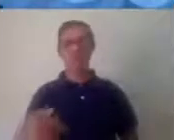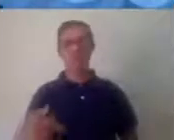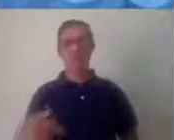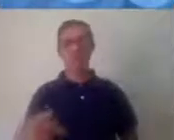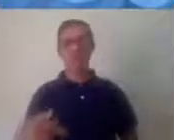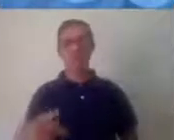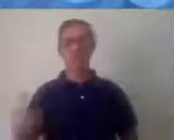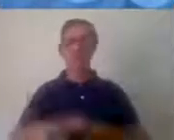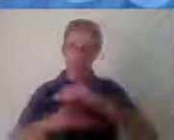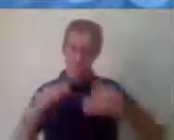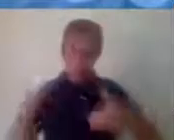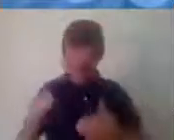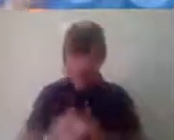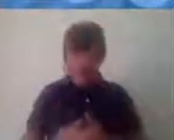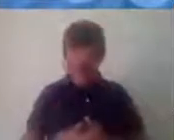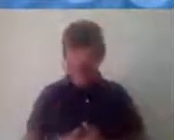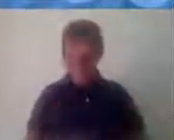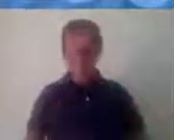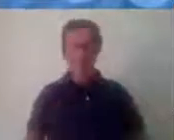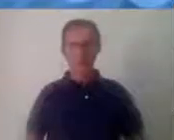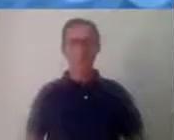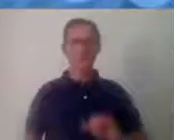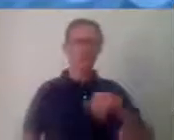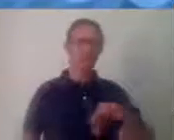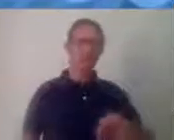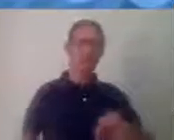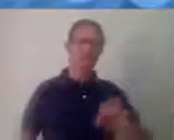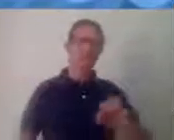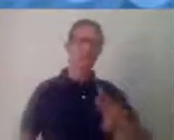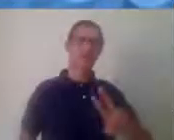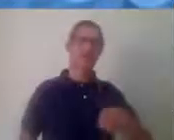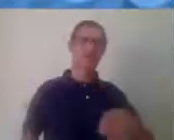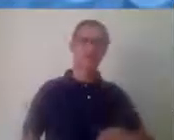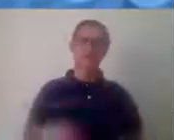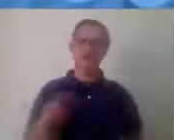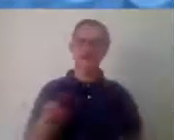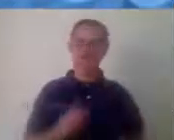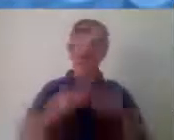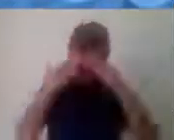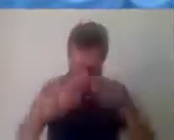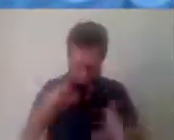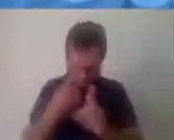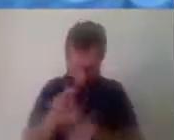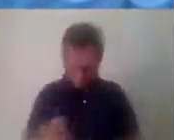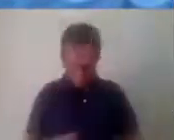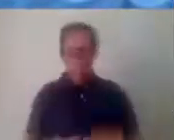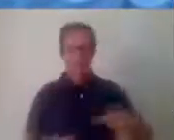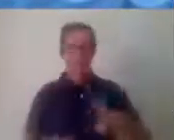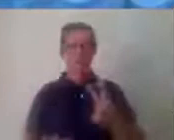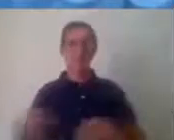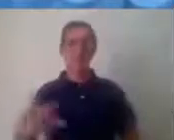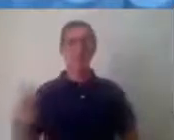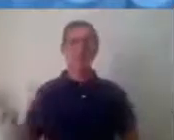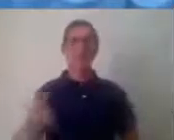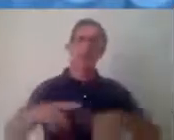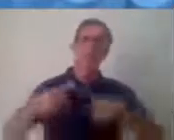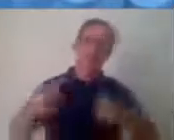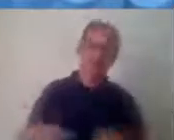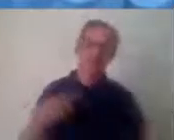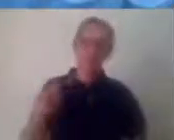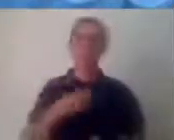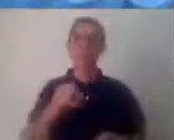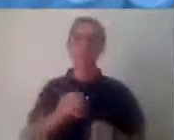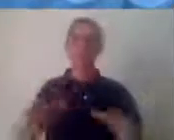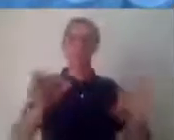mínimo absoluto é em todo o intervalo. O nosso foco é encontrar o mínimo local e o máximo local. E aí vamos fazer